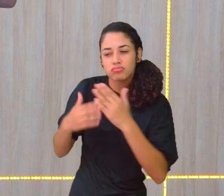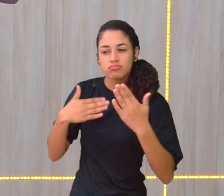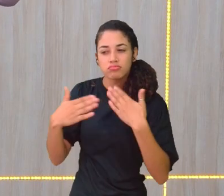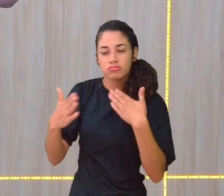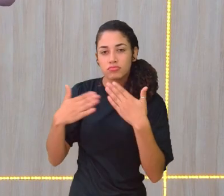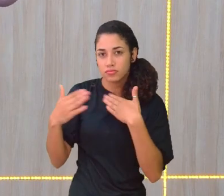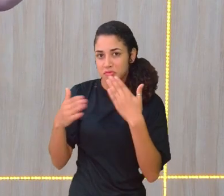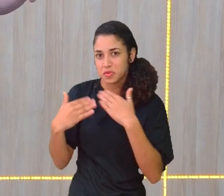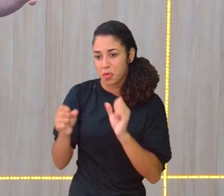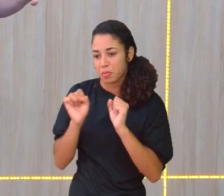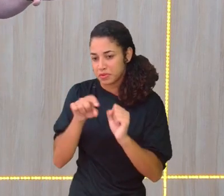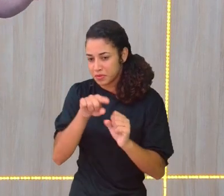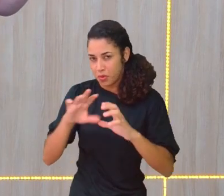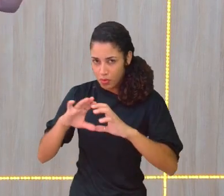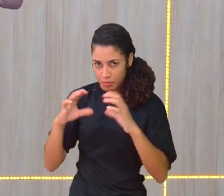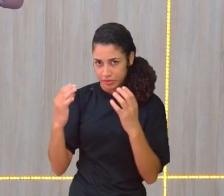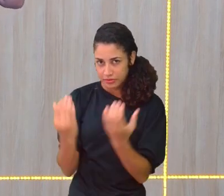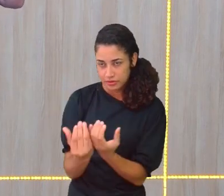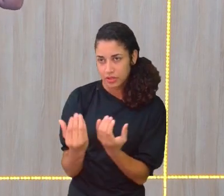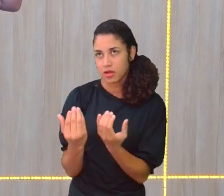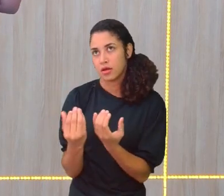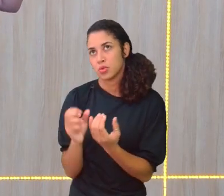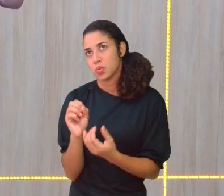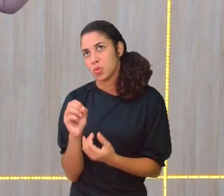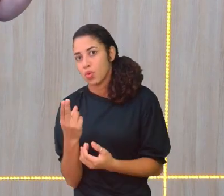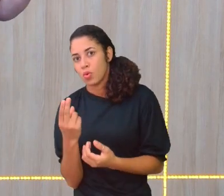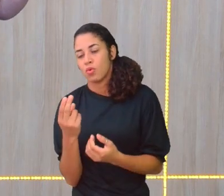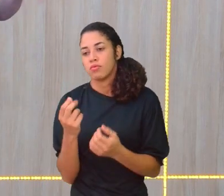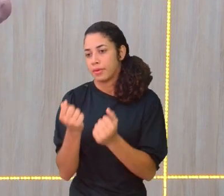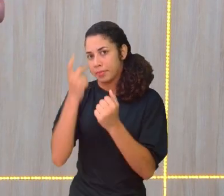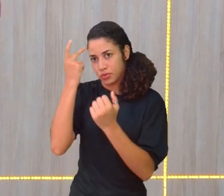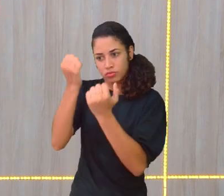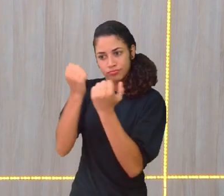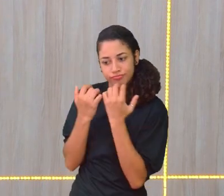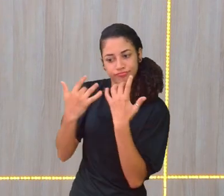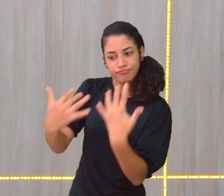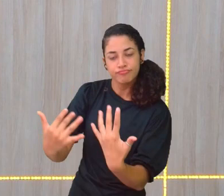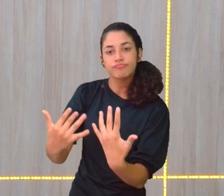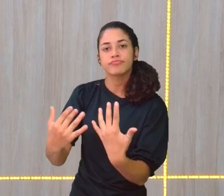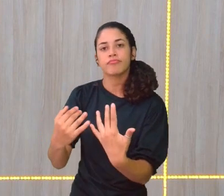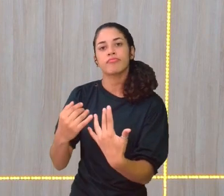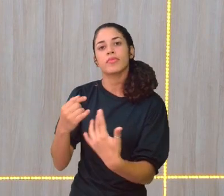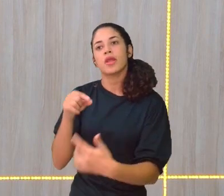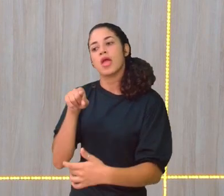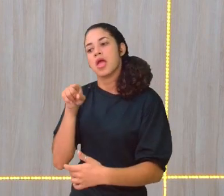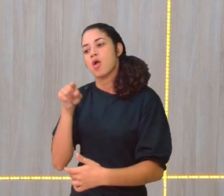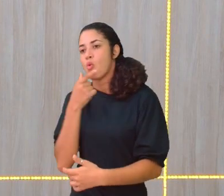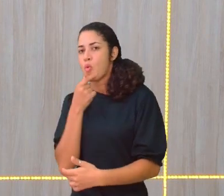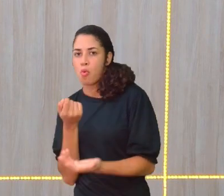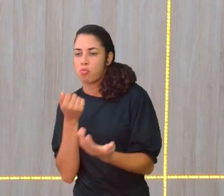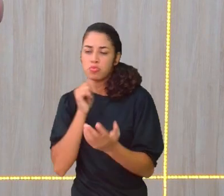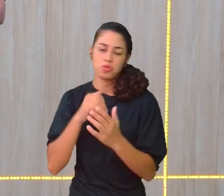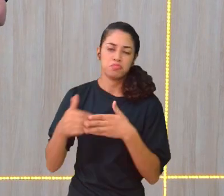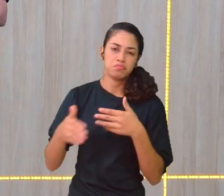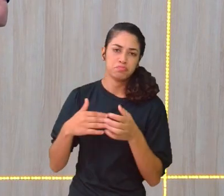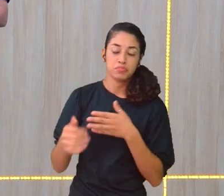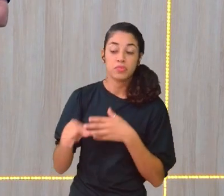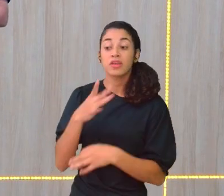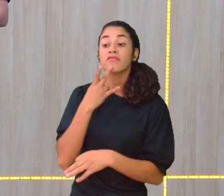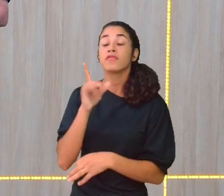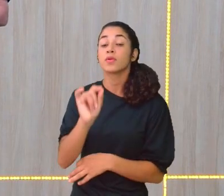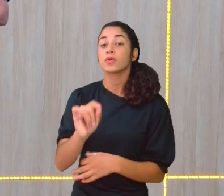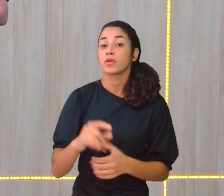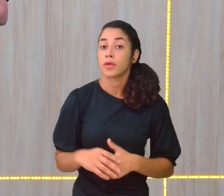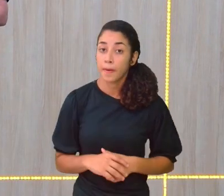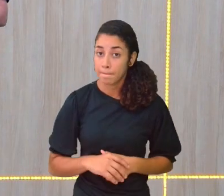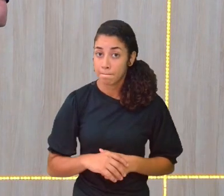em uma determinada comunidade, com um determinado público, ele ou ela muitas vezes falam, não